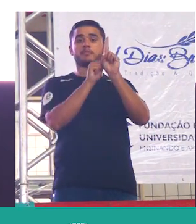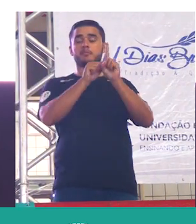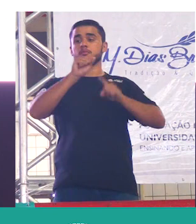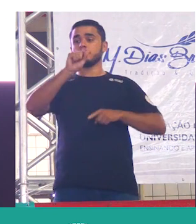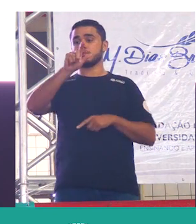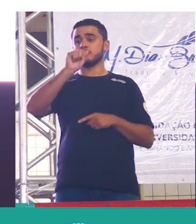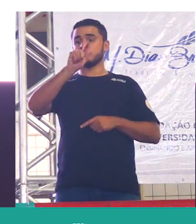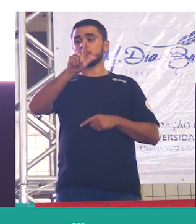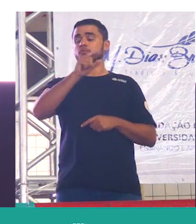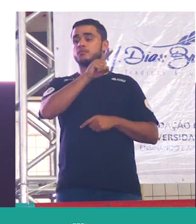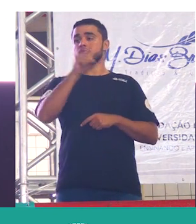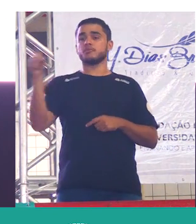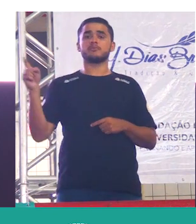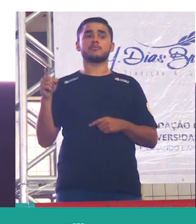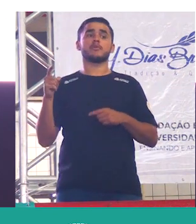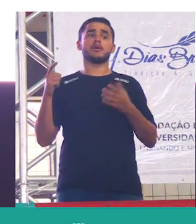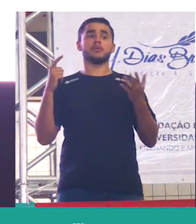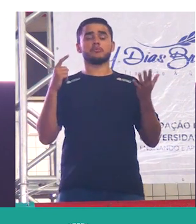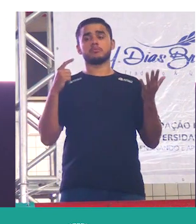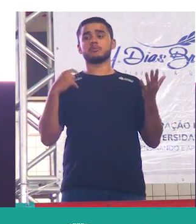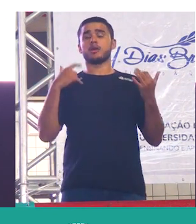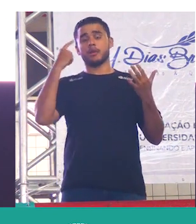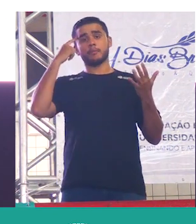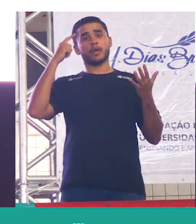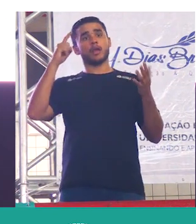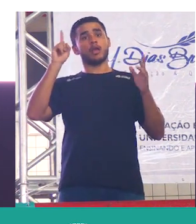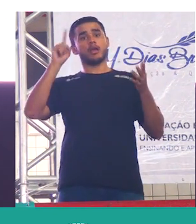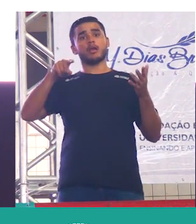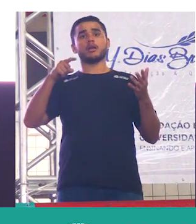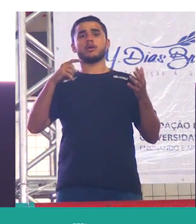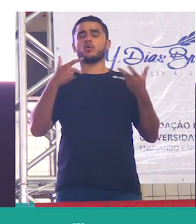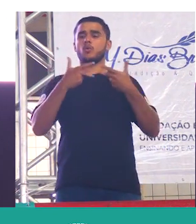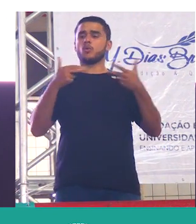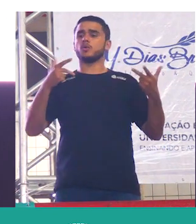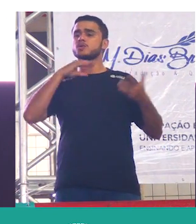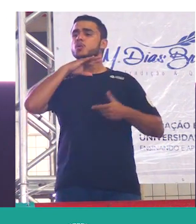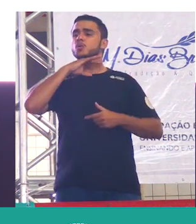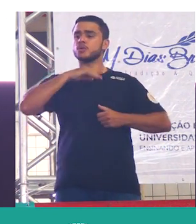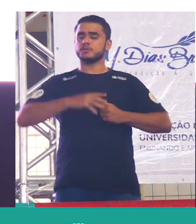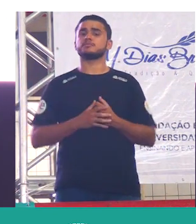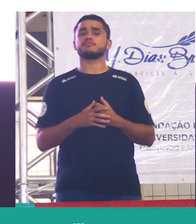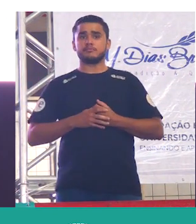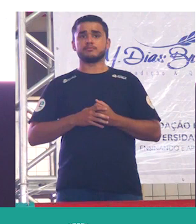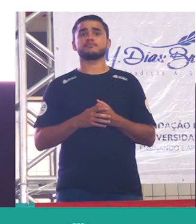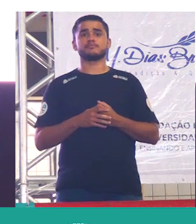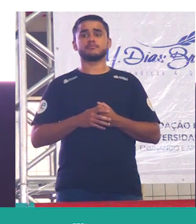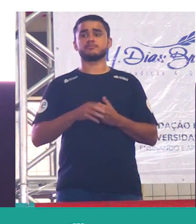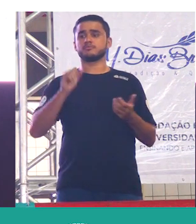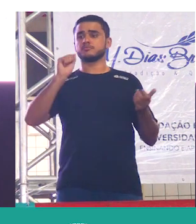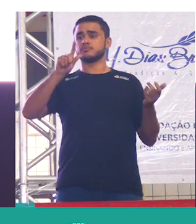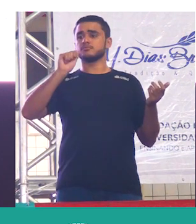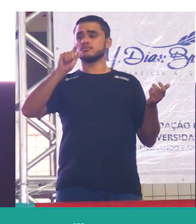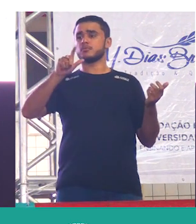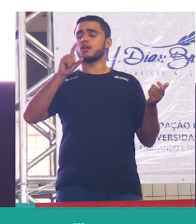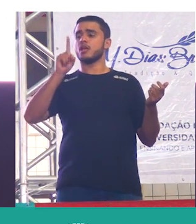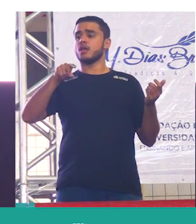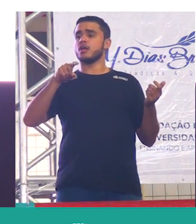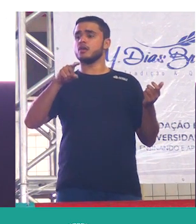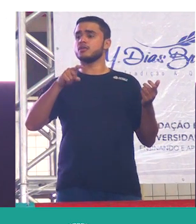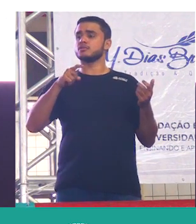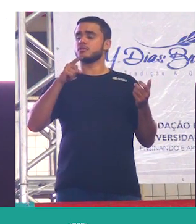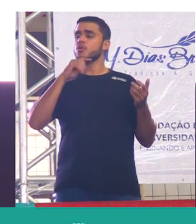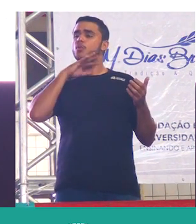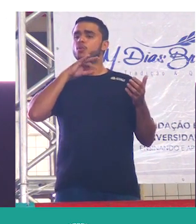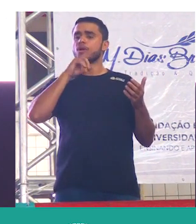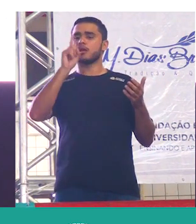em agosto, mas normalmente associado a desgraças. Por isso que se chama de agosto de o mês